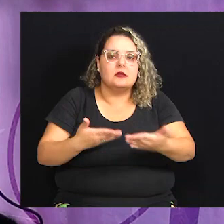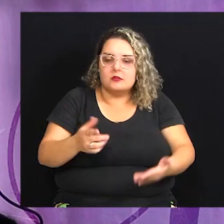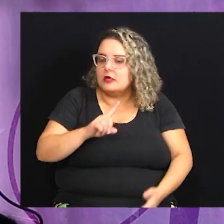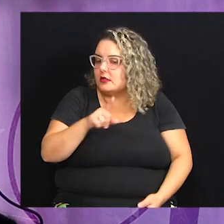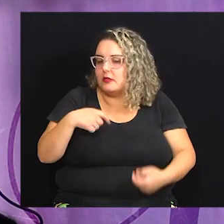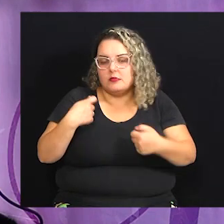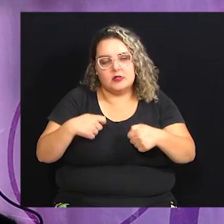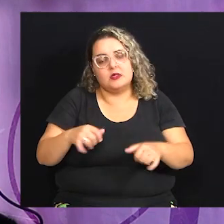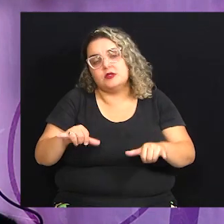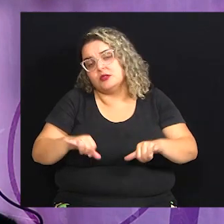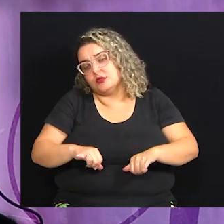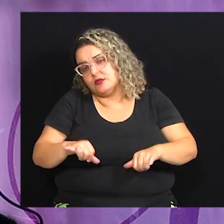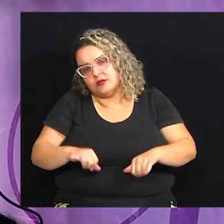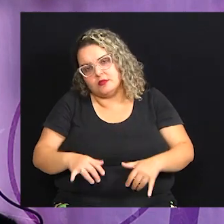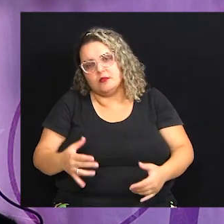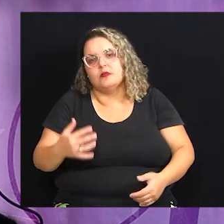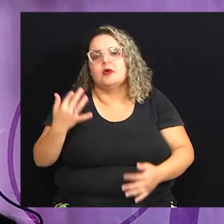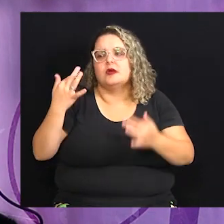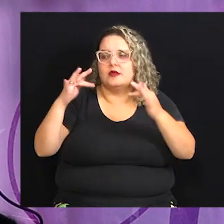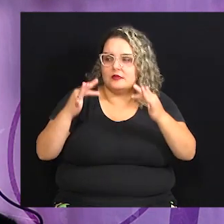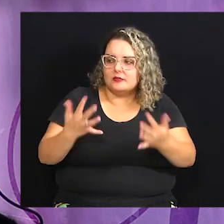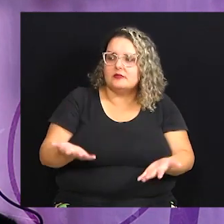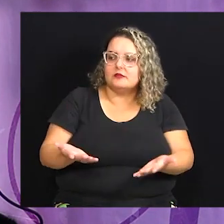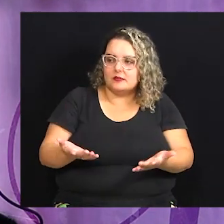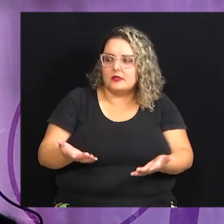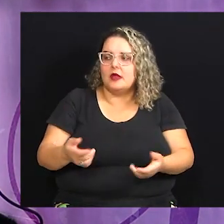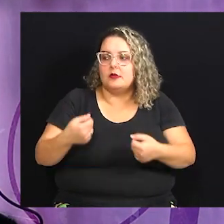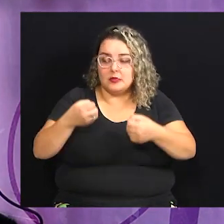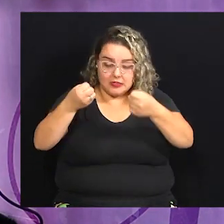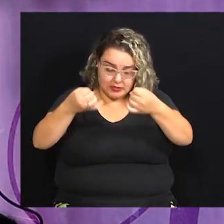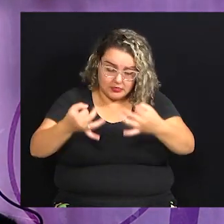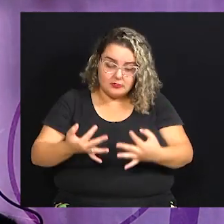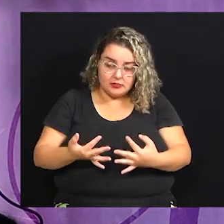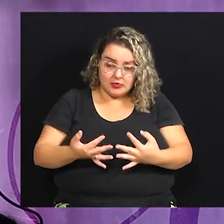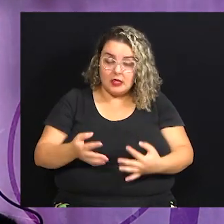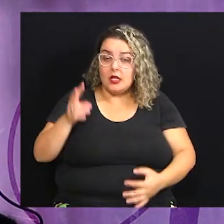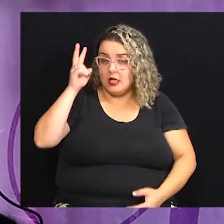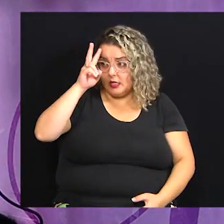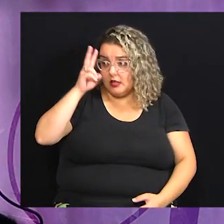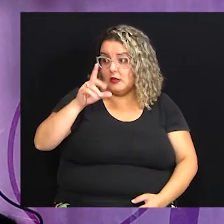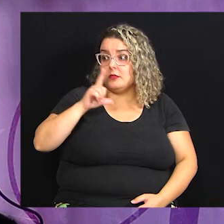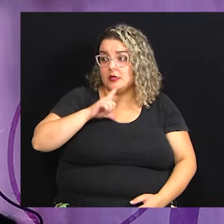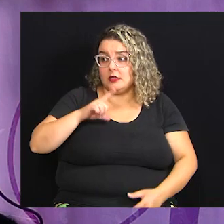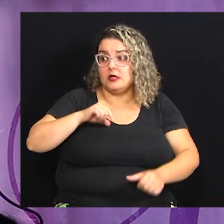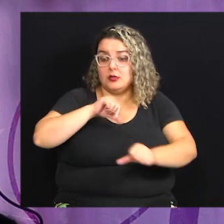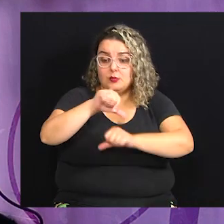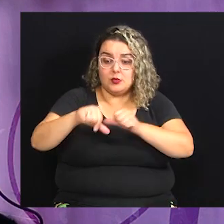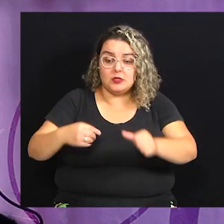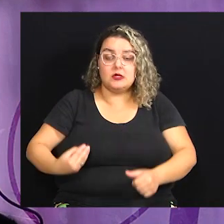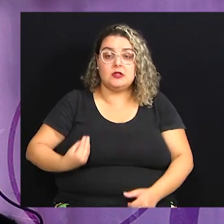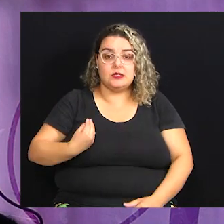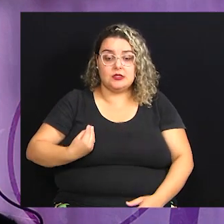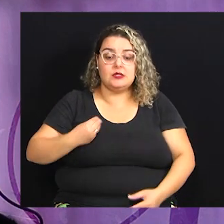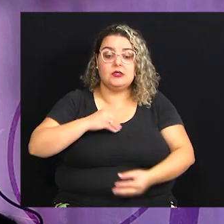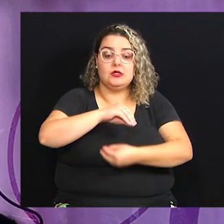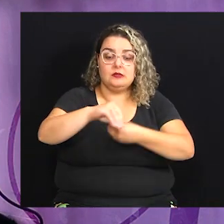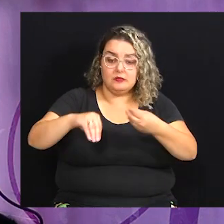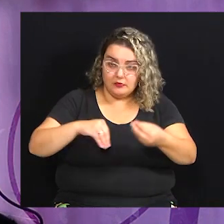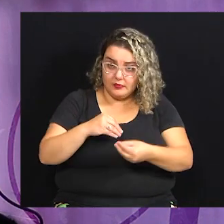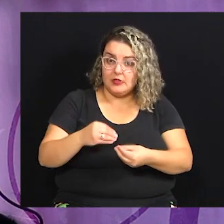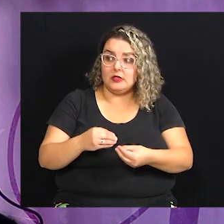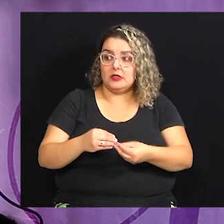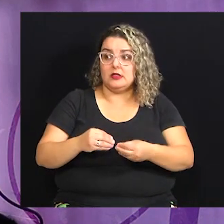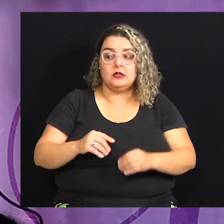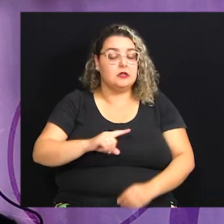e a gente não precisa sofrer tanto assim por conta de dor. Basta ser bem orientado. Lembrar que existe mudança de estilo de vida